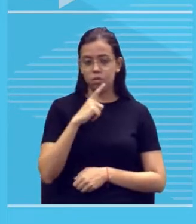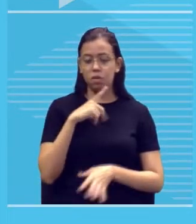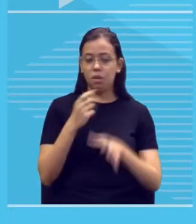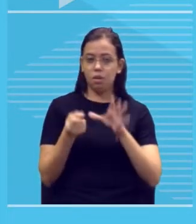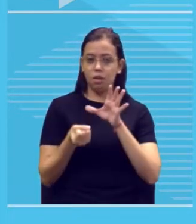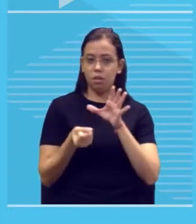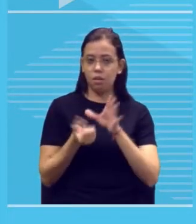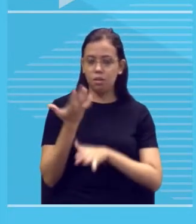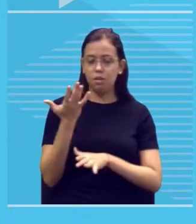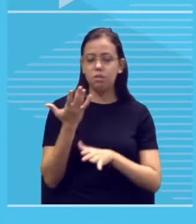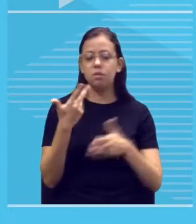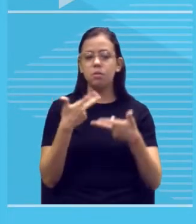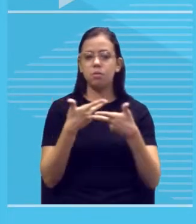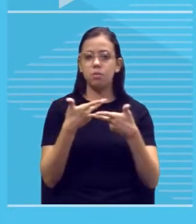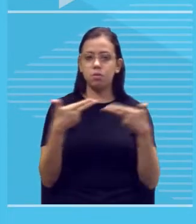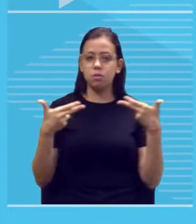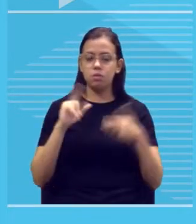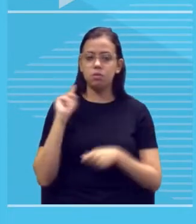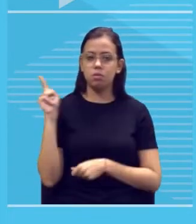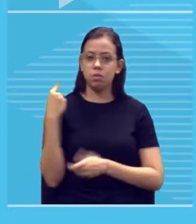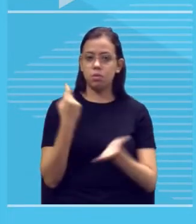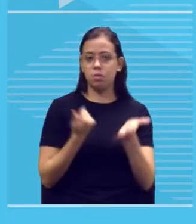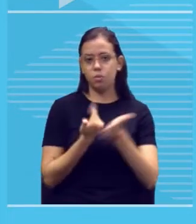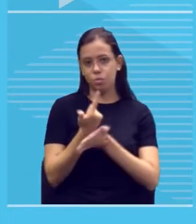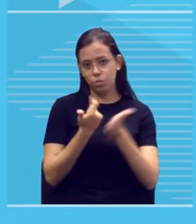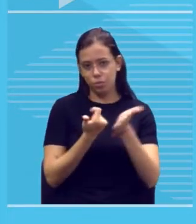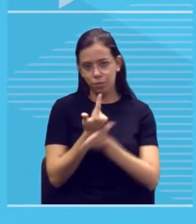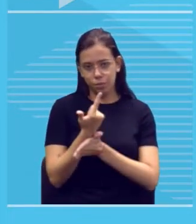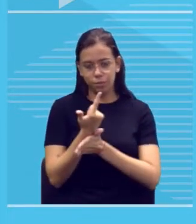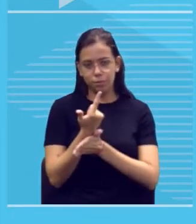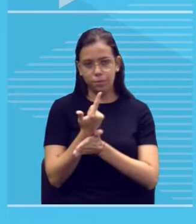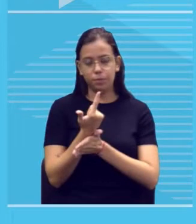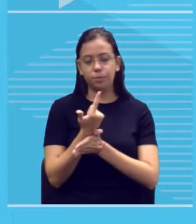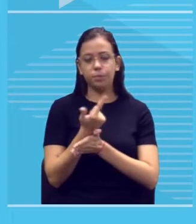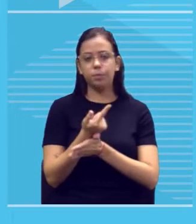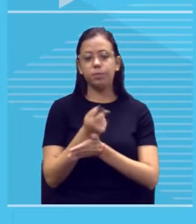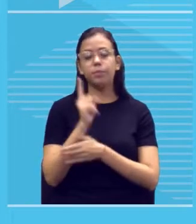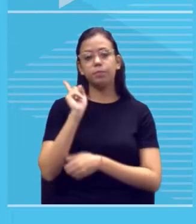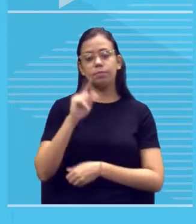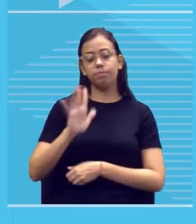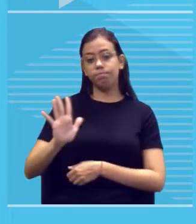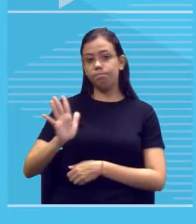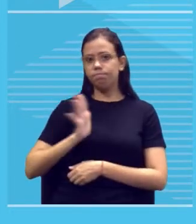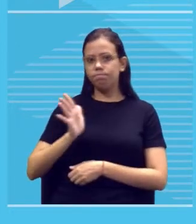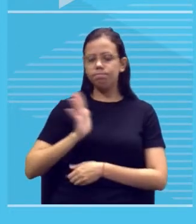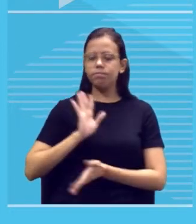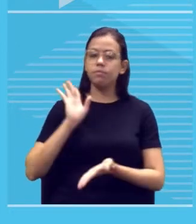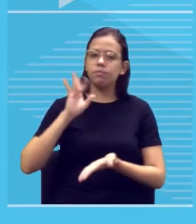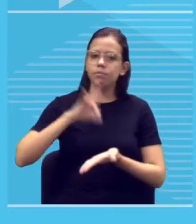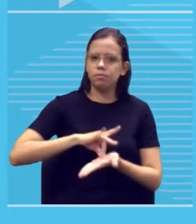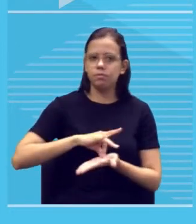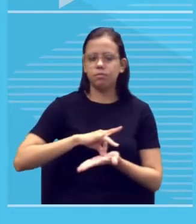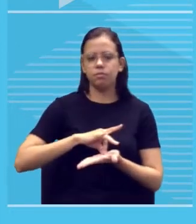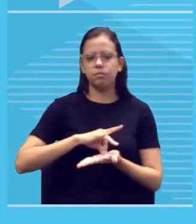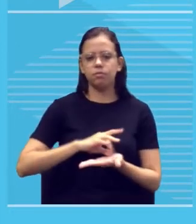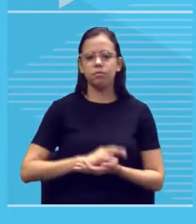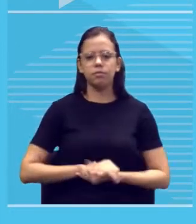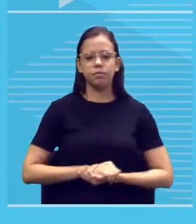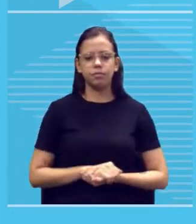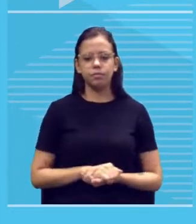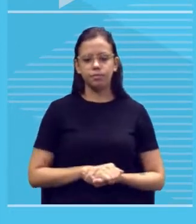das coisas que a gente consome é o chamado Rico De verdade é